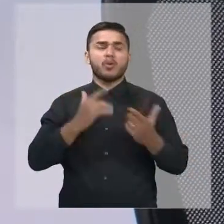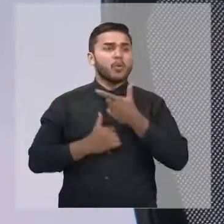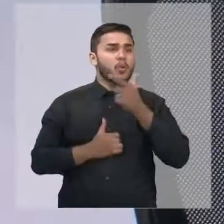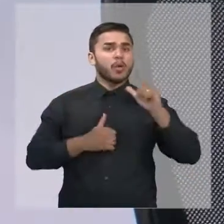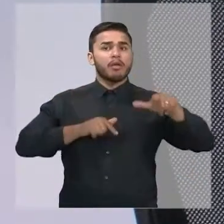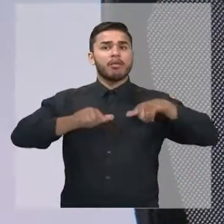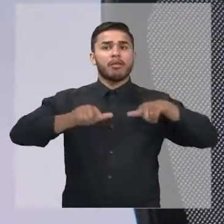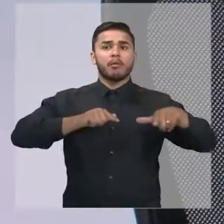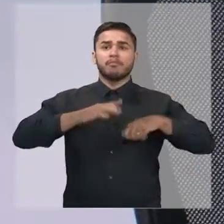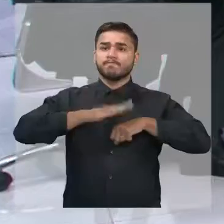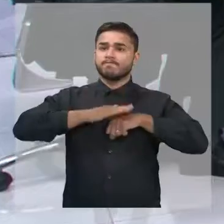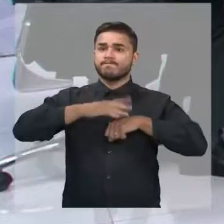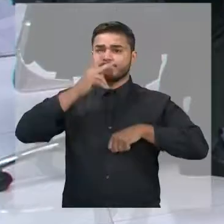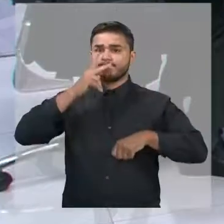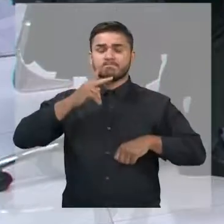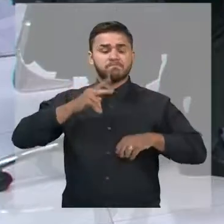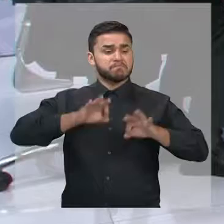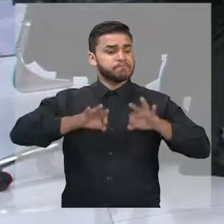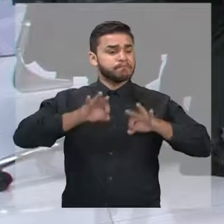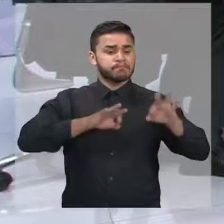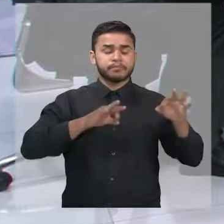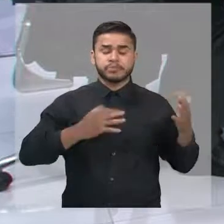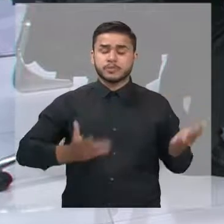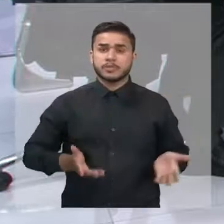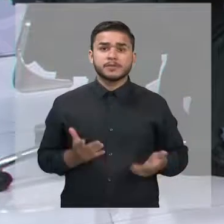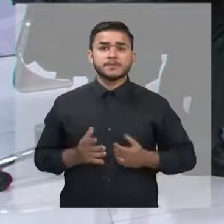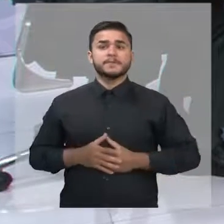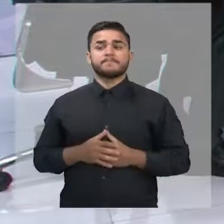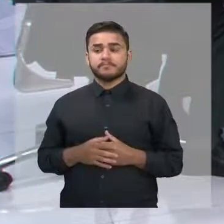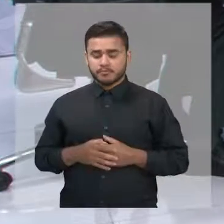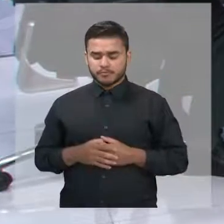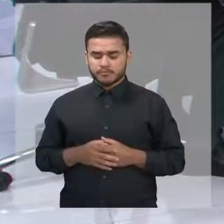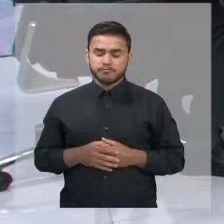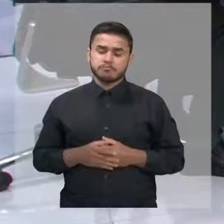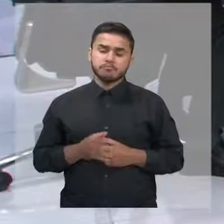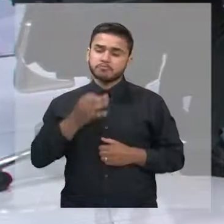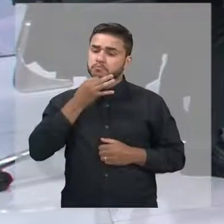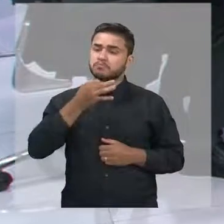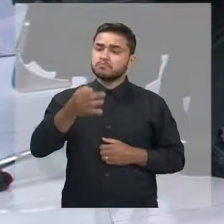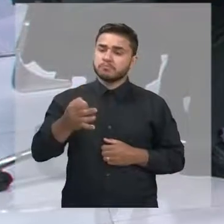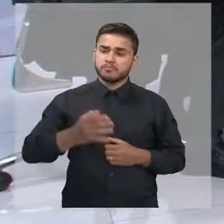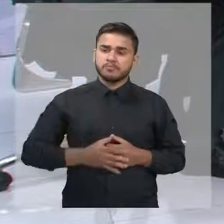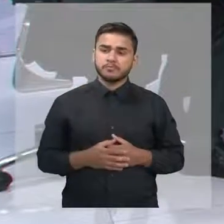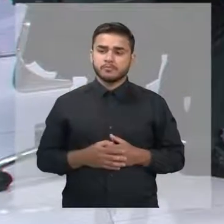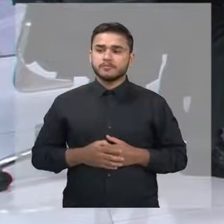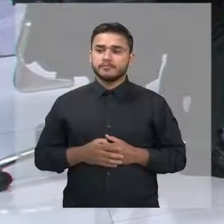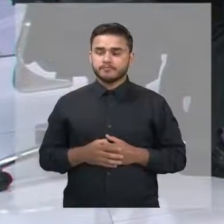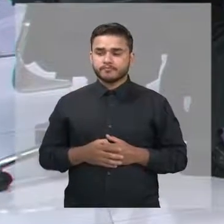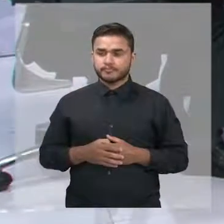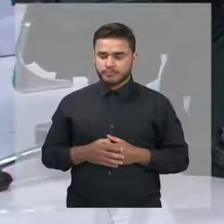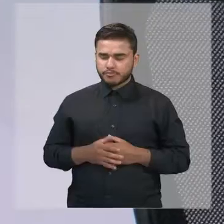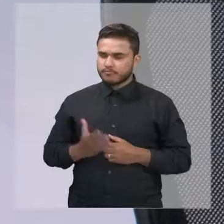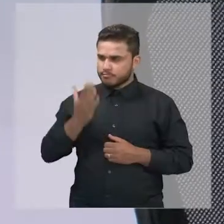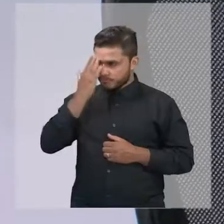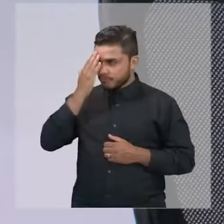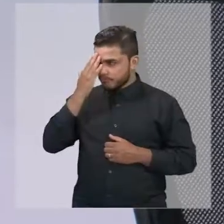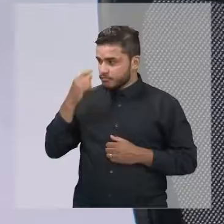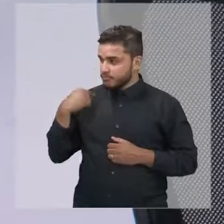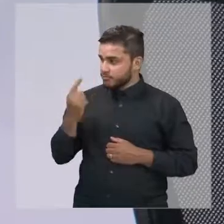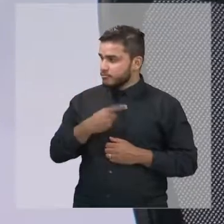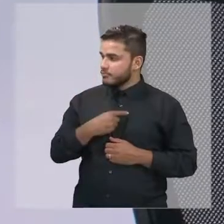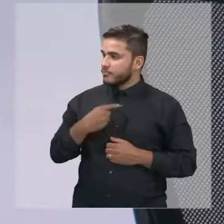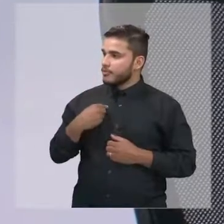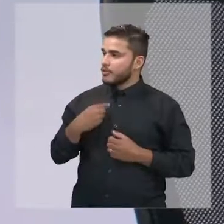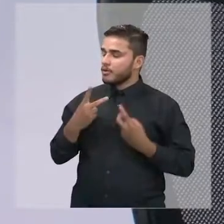o negócio é tão absurdo que até nós mesmos ficamos assim meio na mesa. Fica perplexo, né? Com a forma como ele tenta explicar